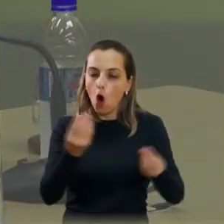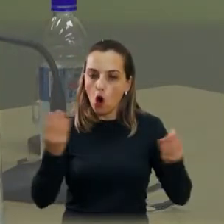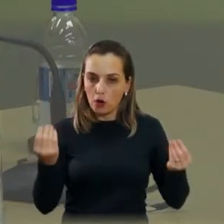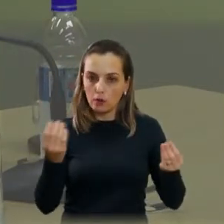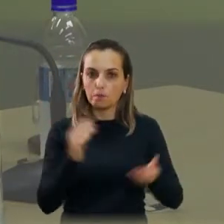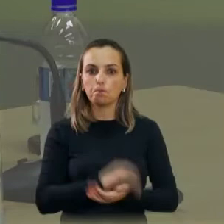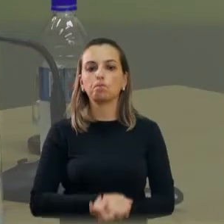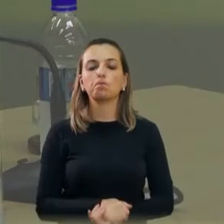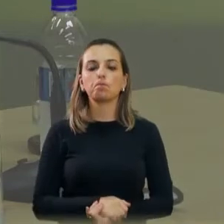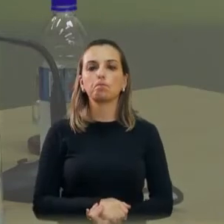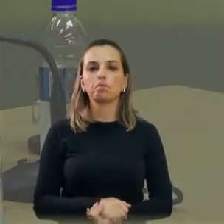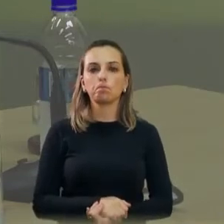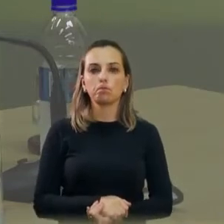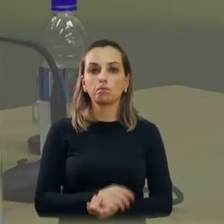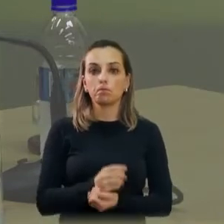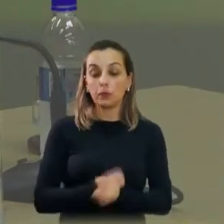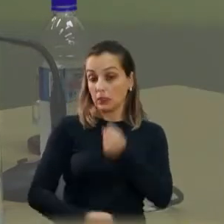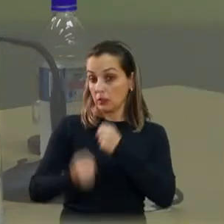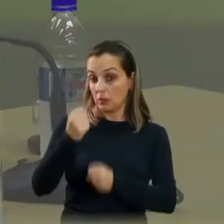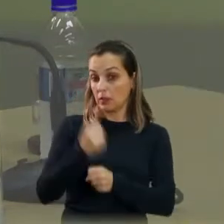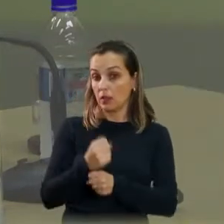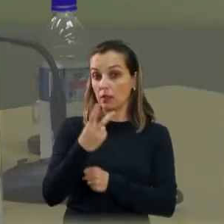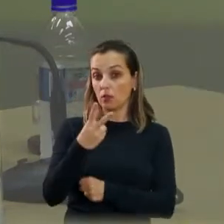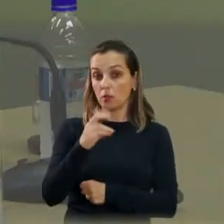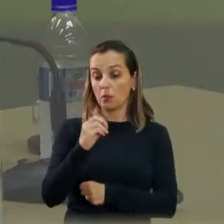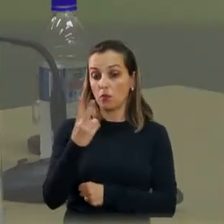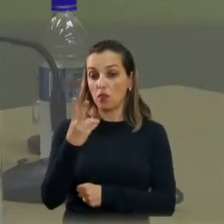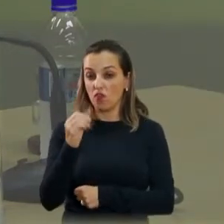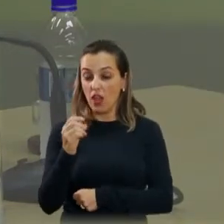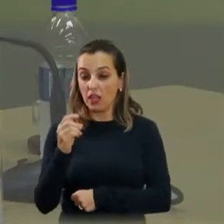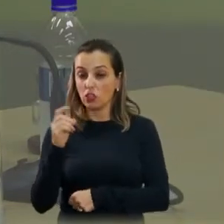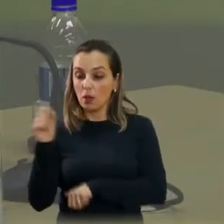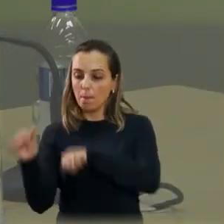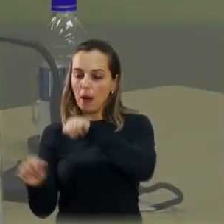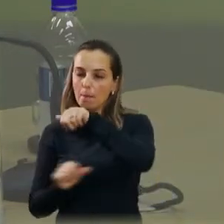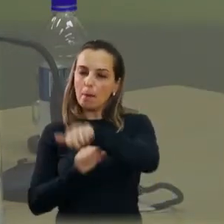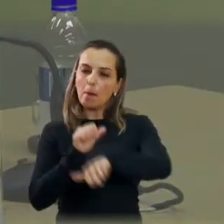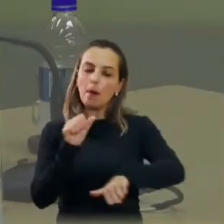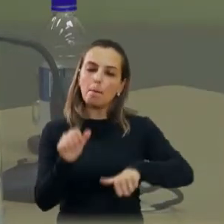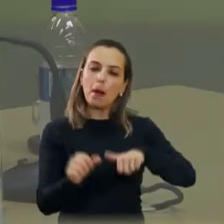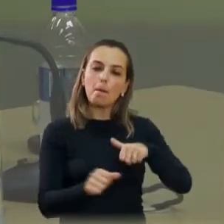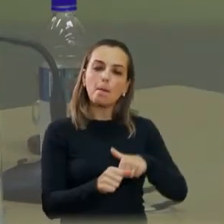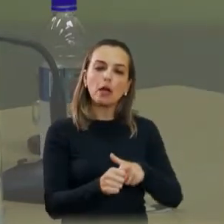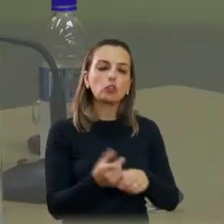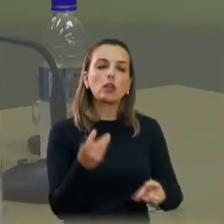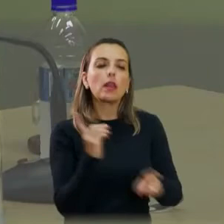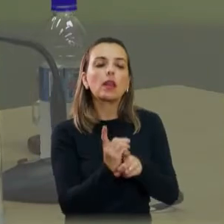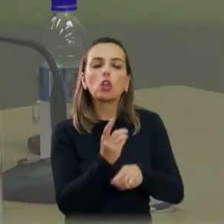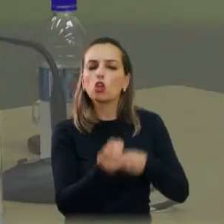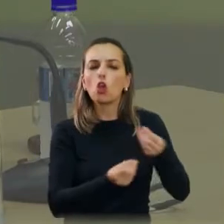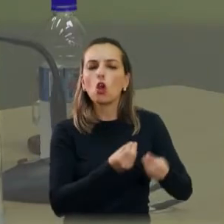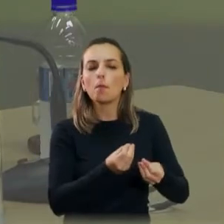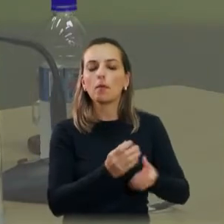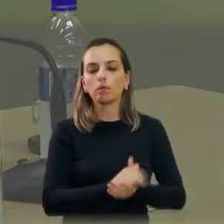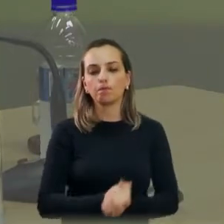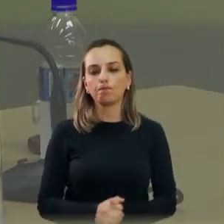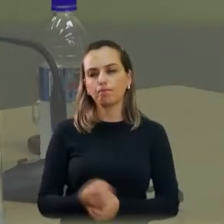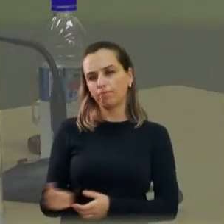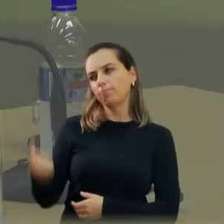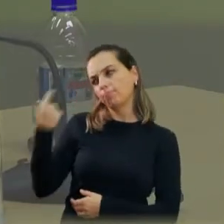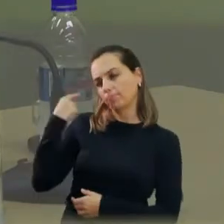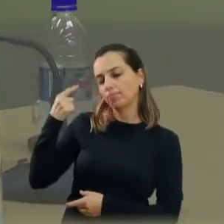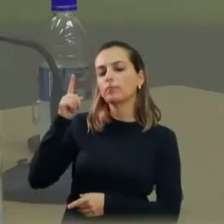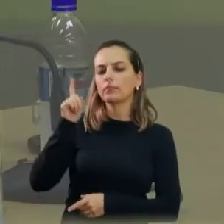Em 2020, a maioria teve também uma mudança da característica do atendimento. Em 2020, a maioria